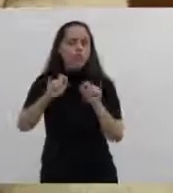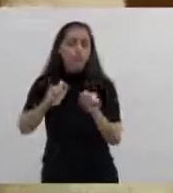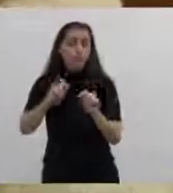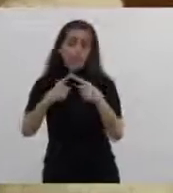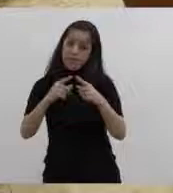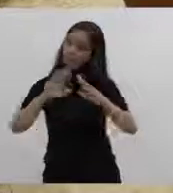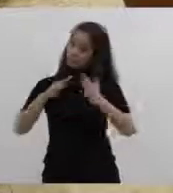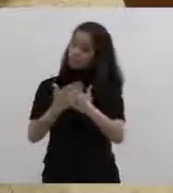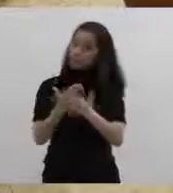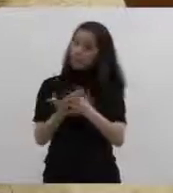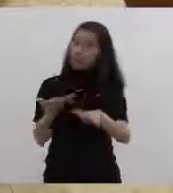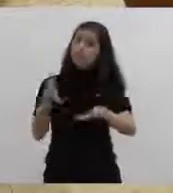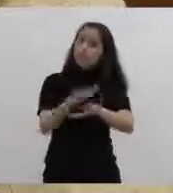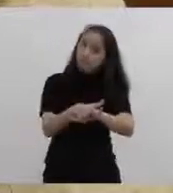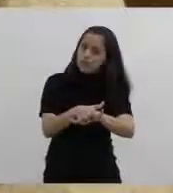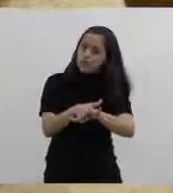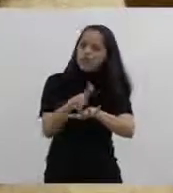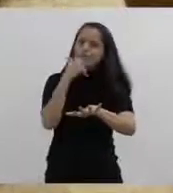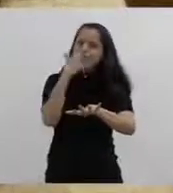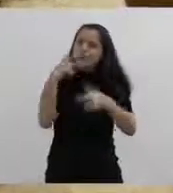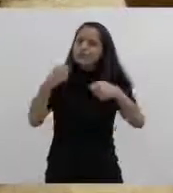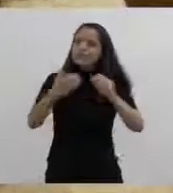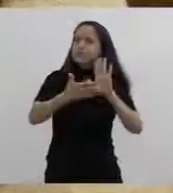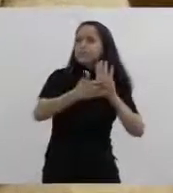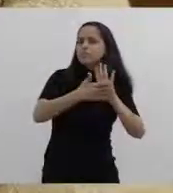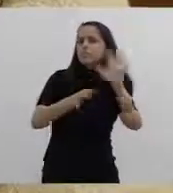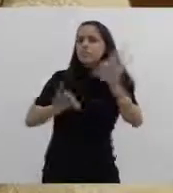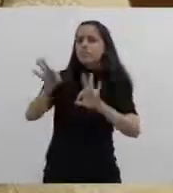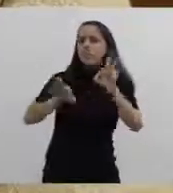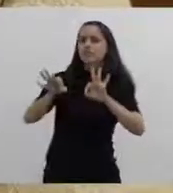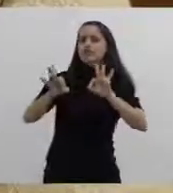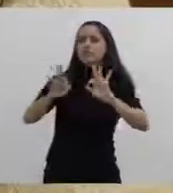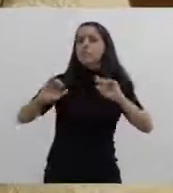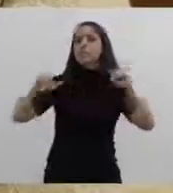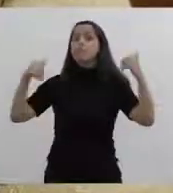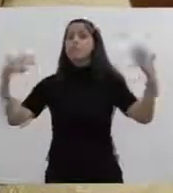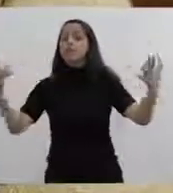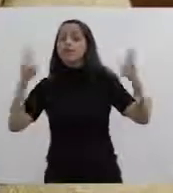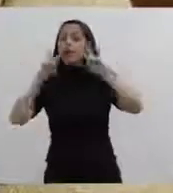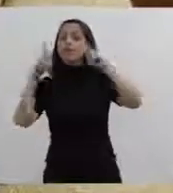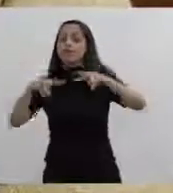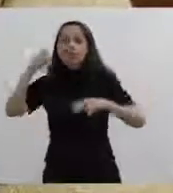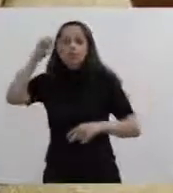verdade, responde a um projeto maior, que seria pensar uma cultura inclusiva.